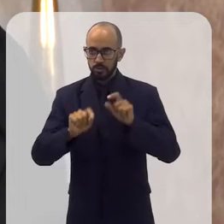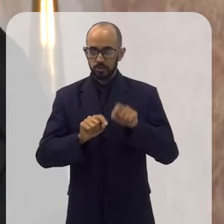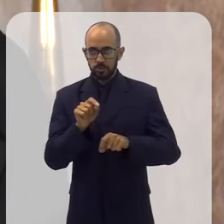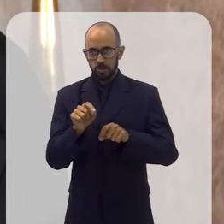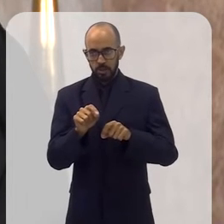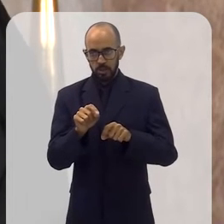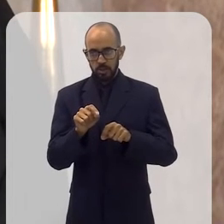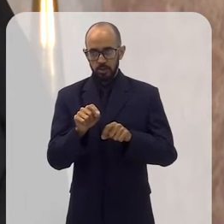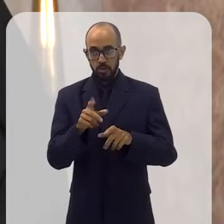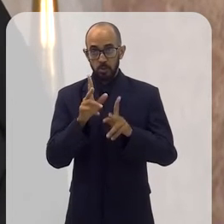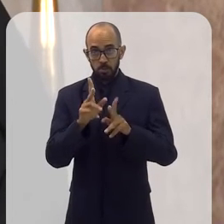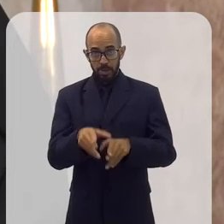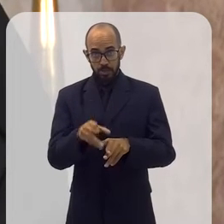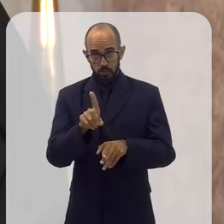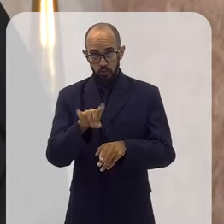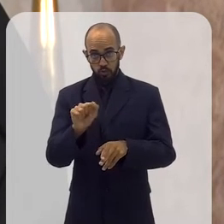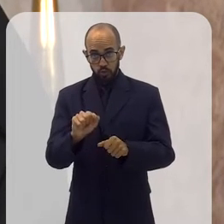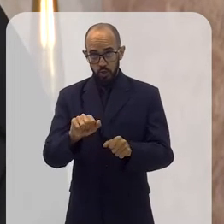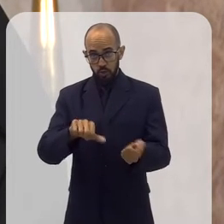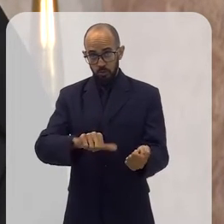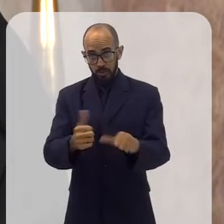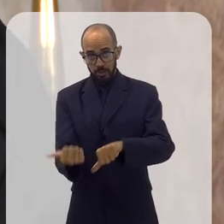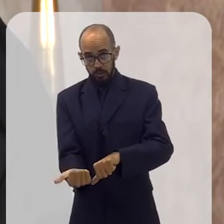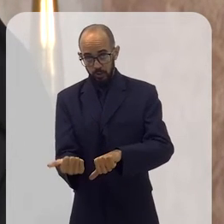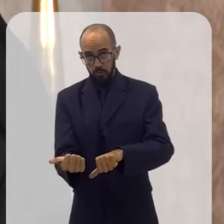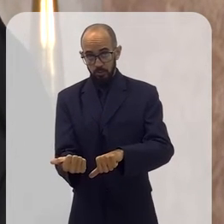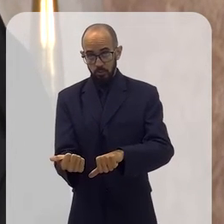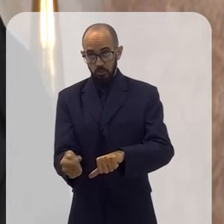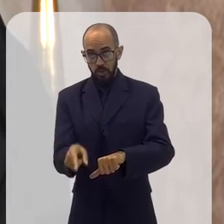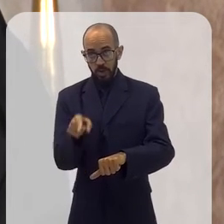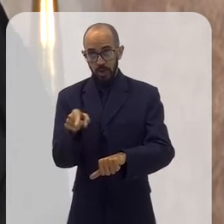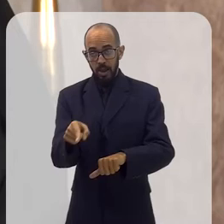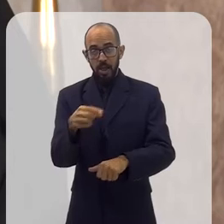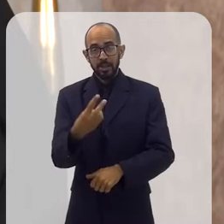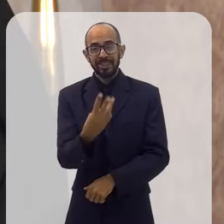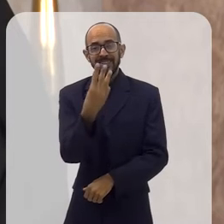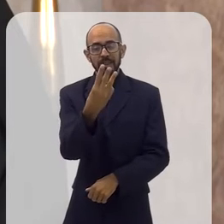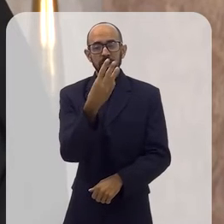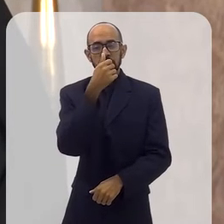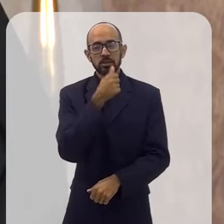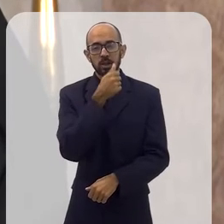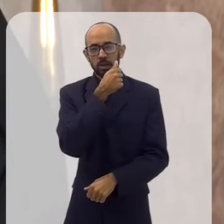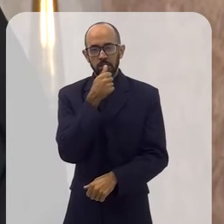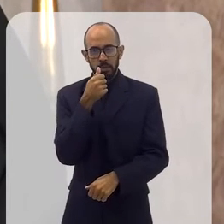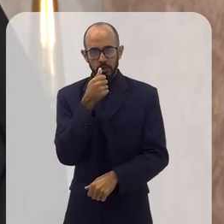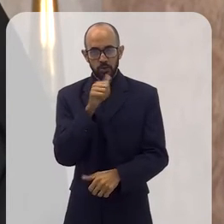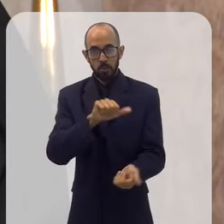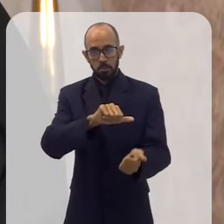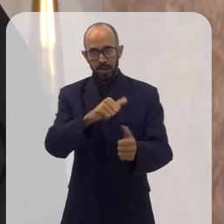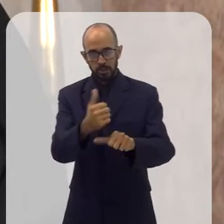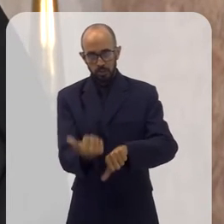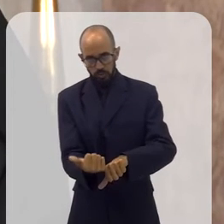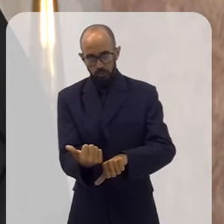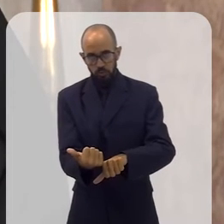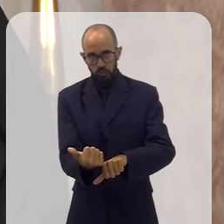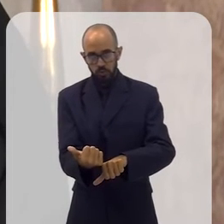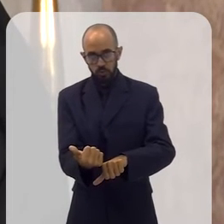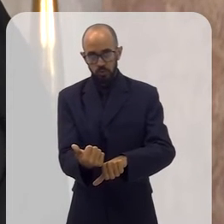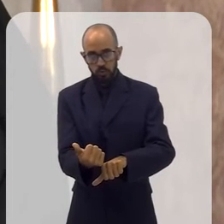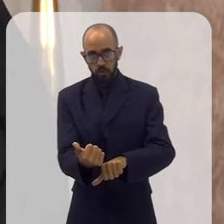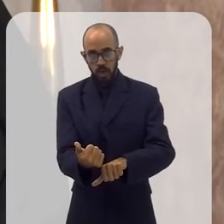nós, no dia, mesmo dia do batismo, a criança recebe 3 sacramentos seguidos, que é o